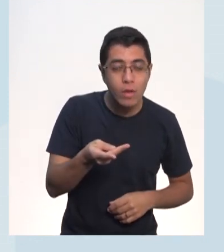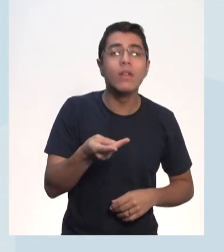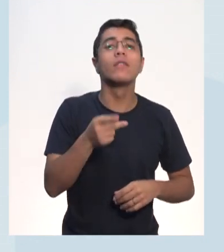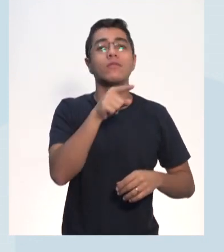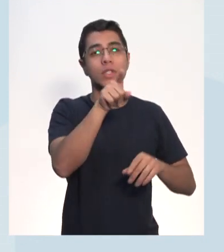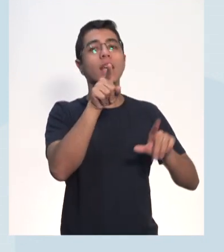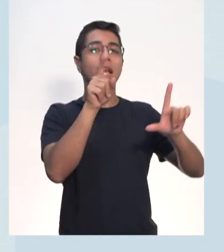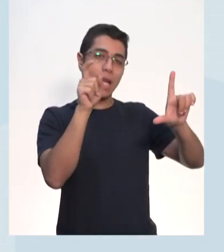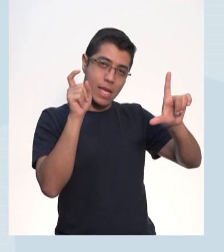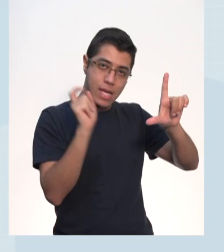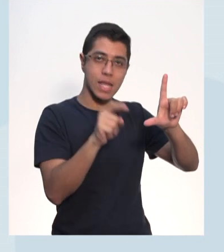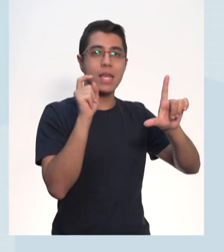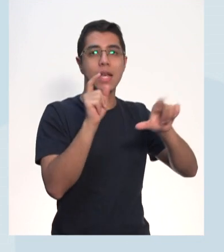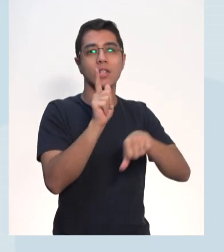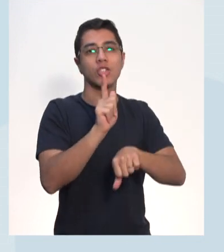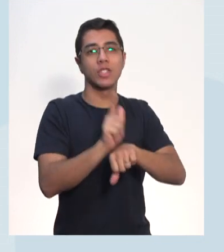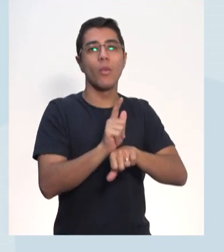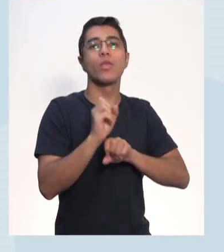aba,